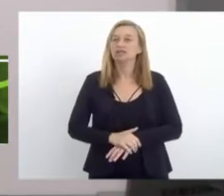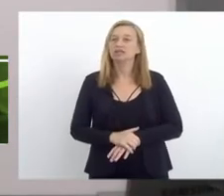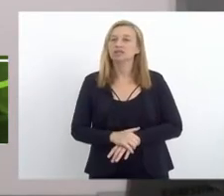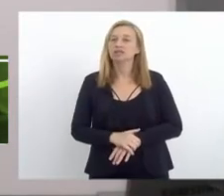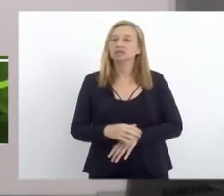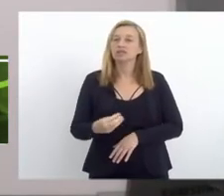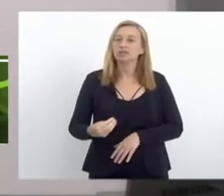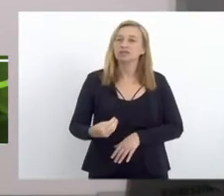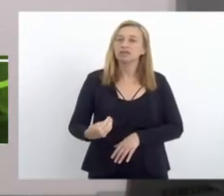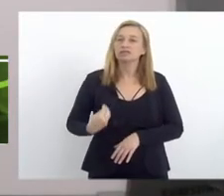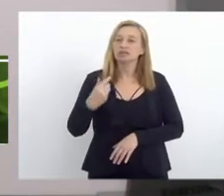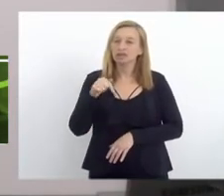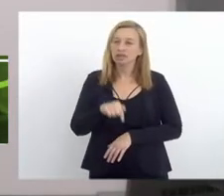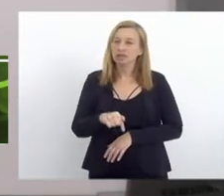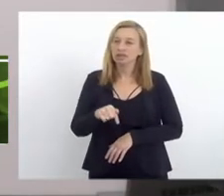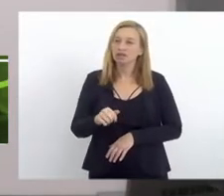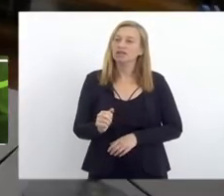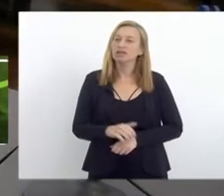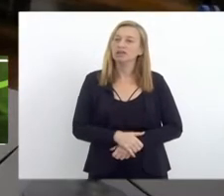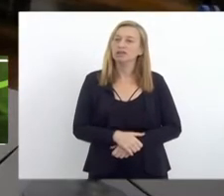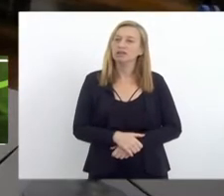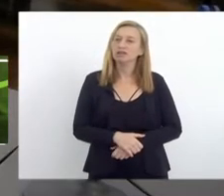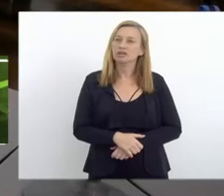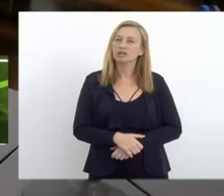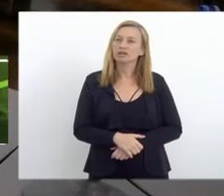Também se faz aqui presente com